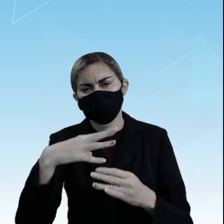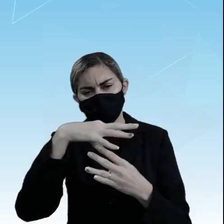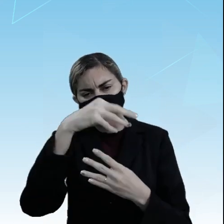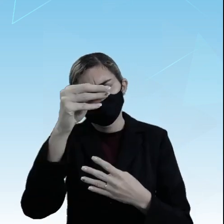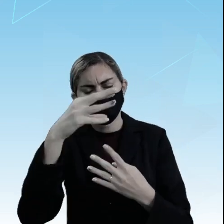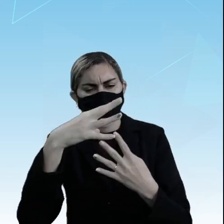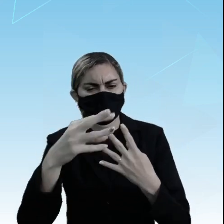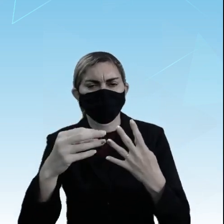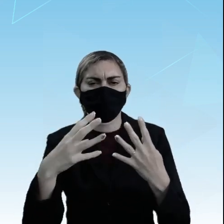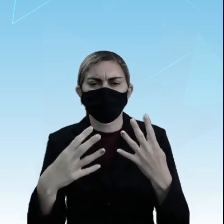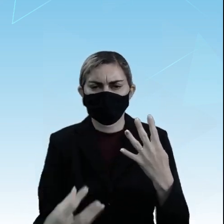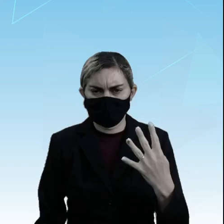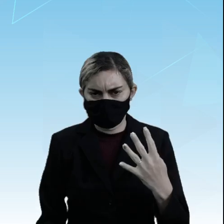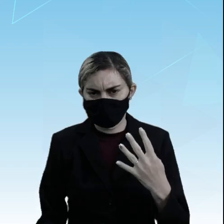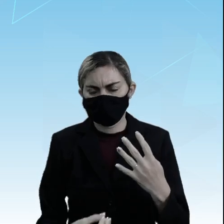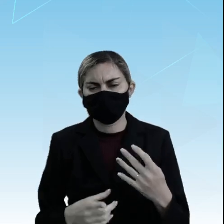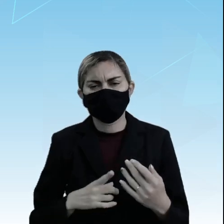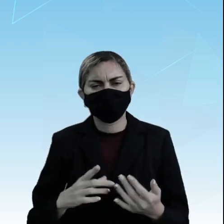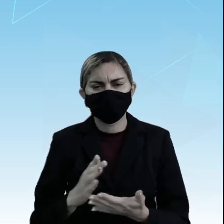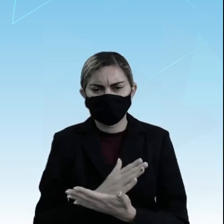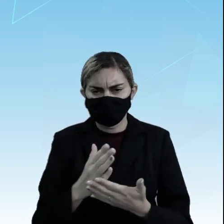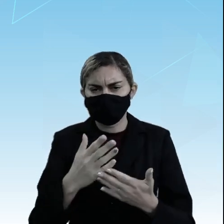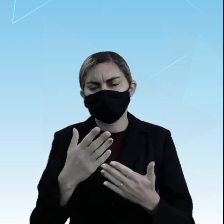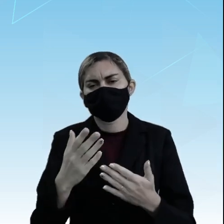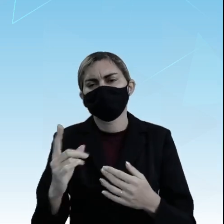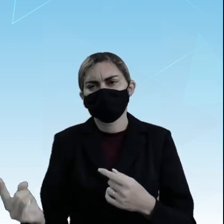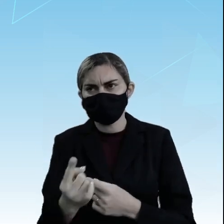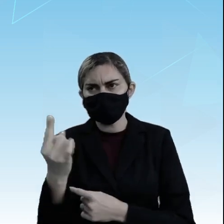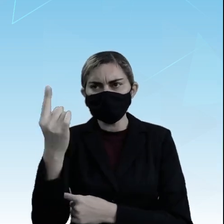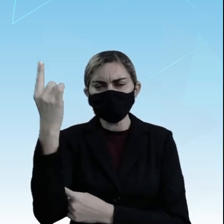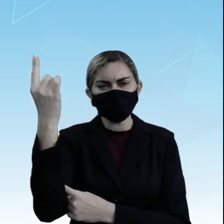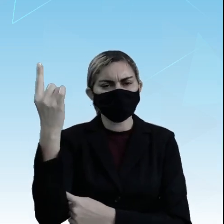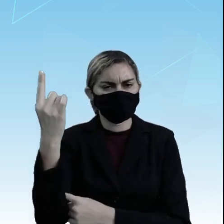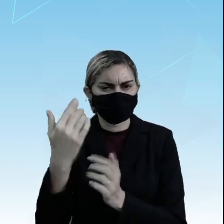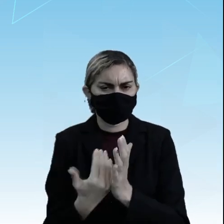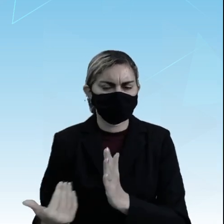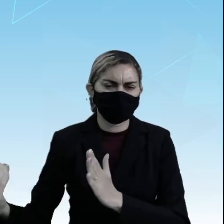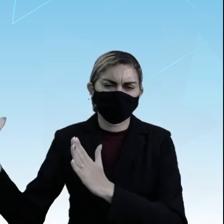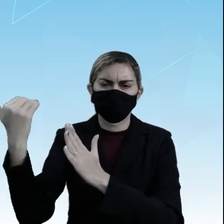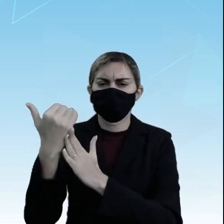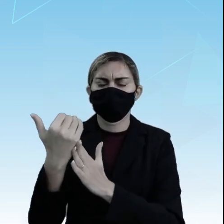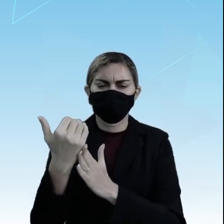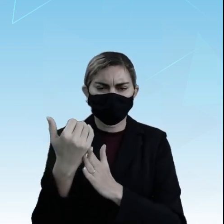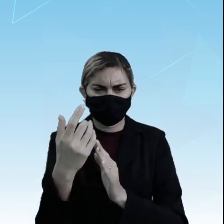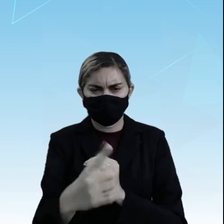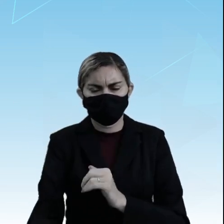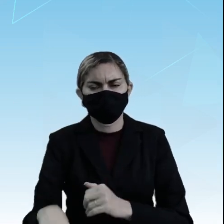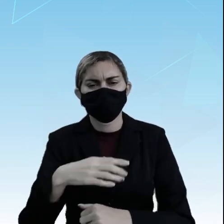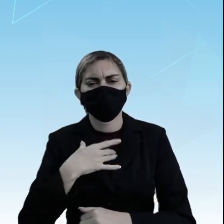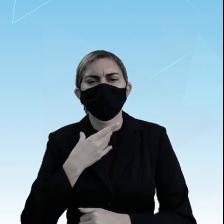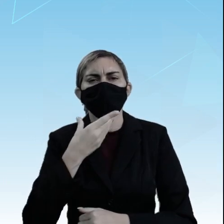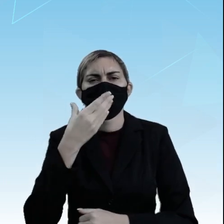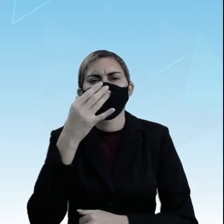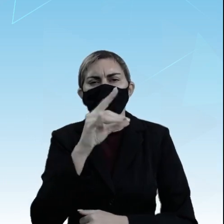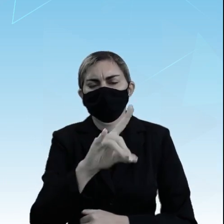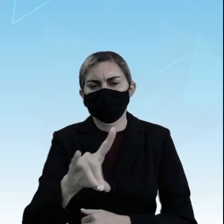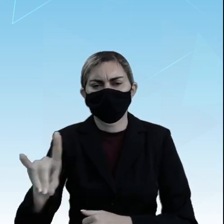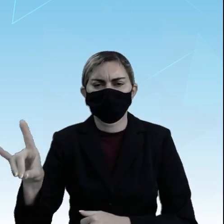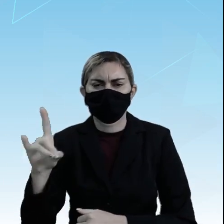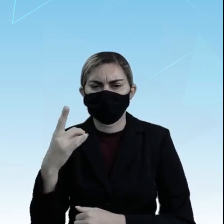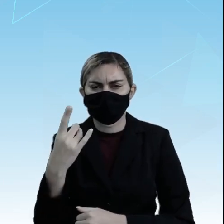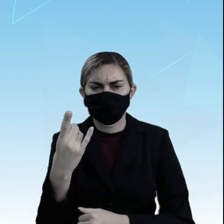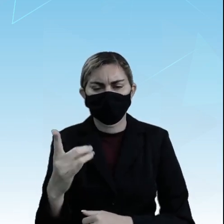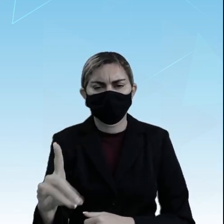ó, lá em cima. Ou seja, com a altura que é superior àquelas girafas que têm um pescoço curto. A girafa que tem